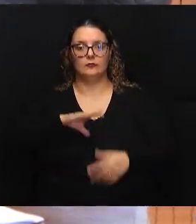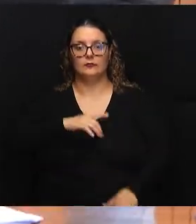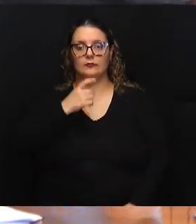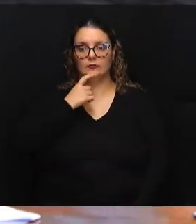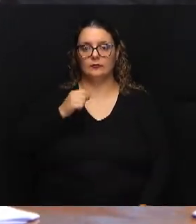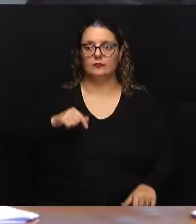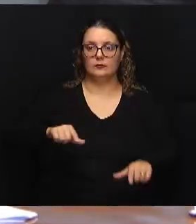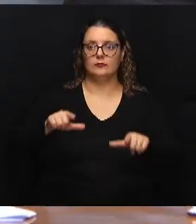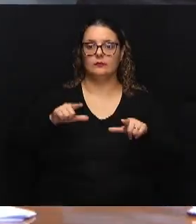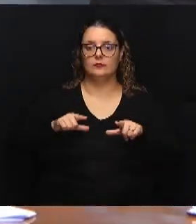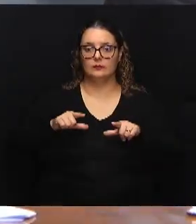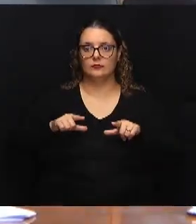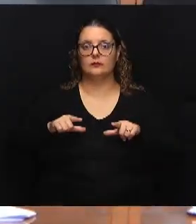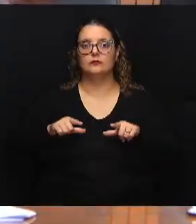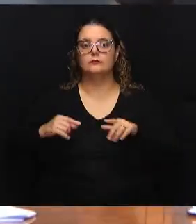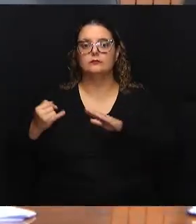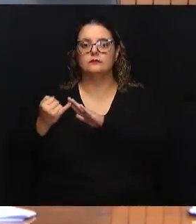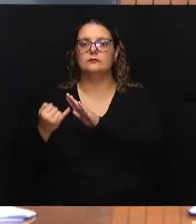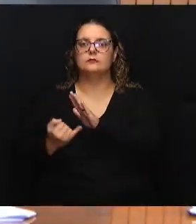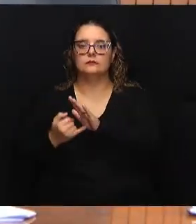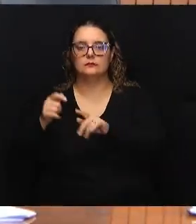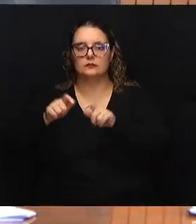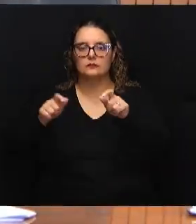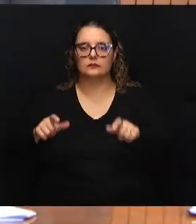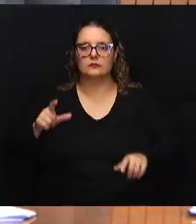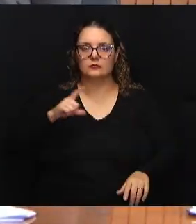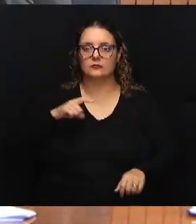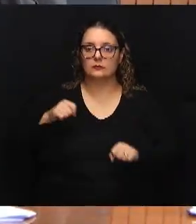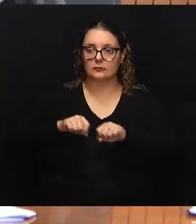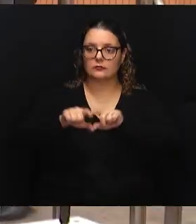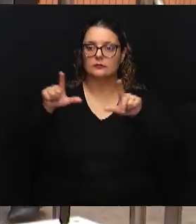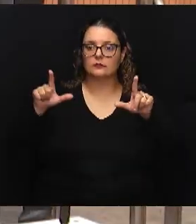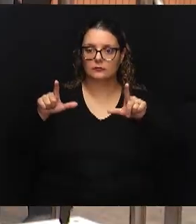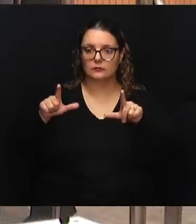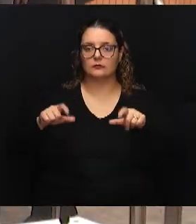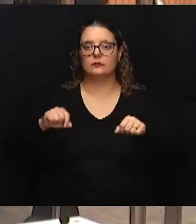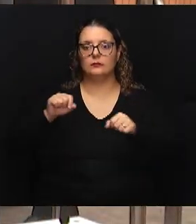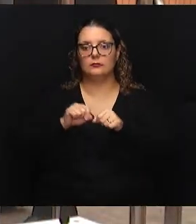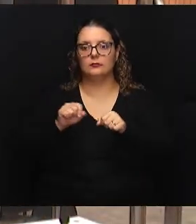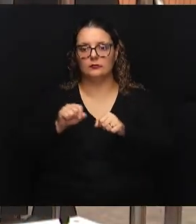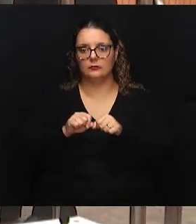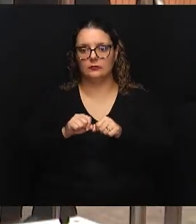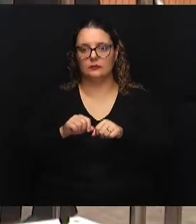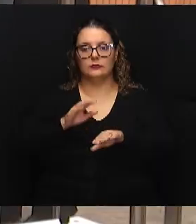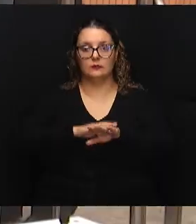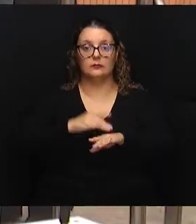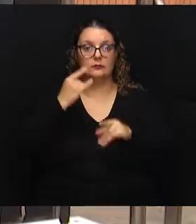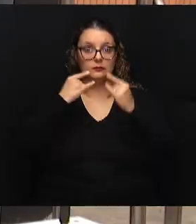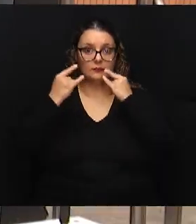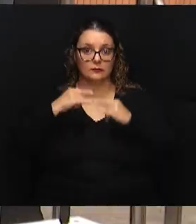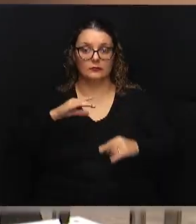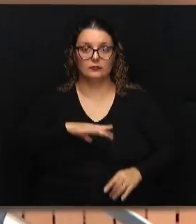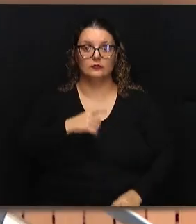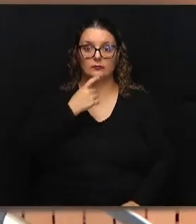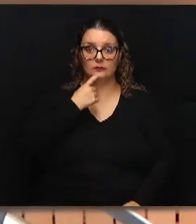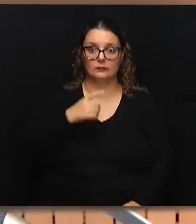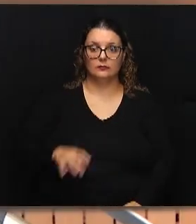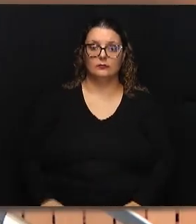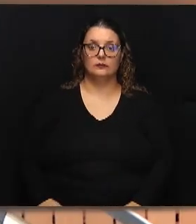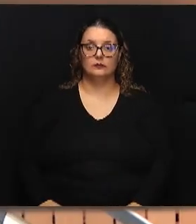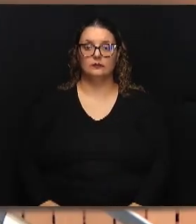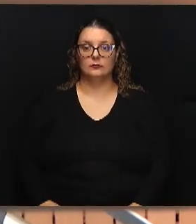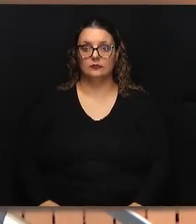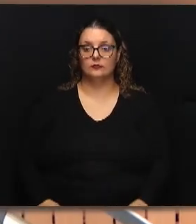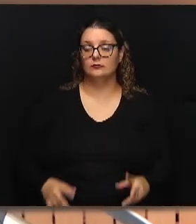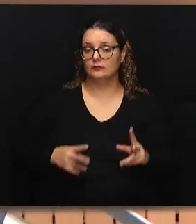é concedido a entidades e pessoas que tenham se destacado na realização de ações de interesse público no município de Campinas. No mesmo dia em